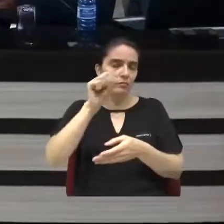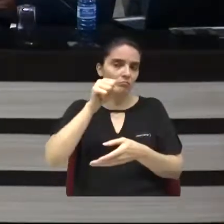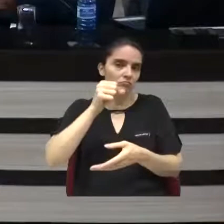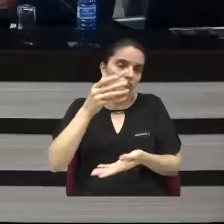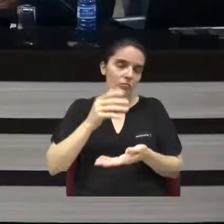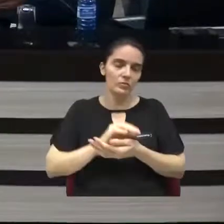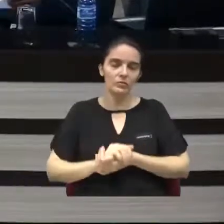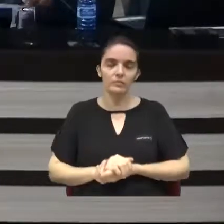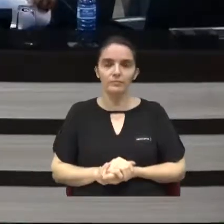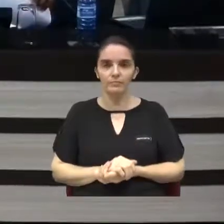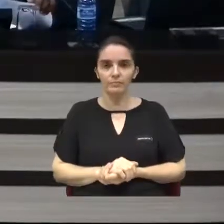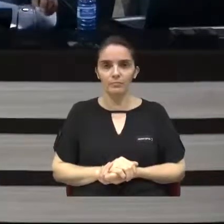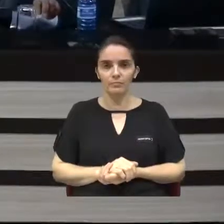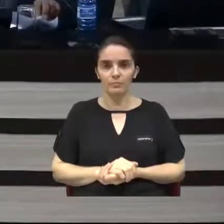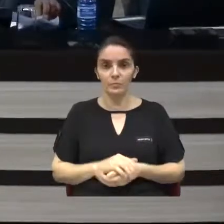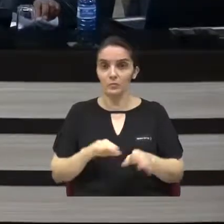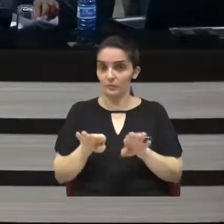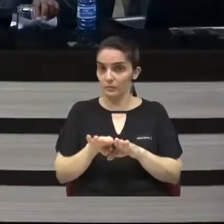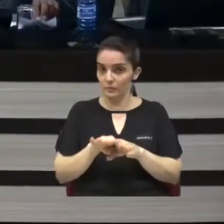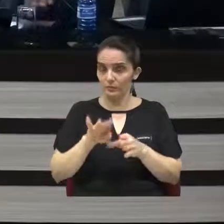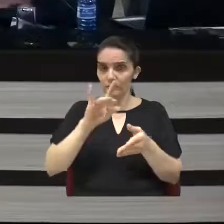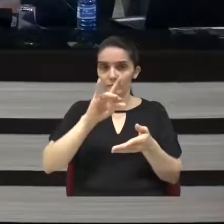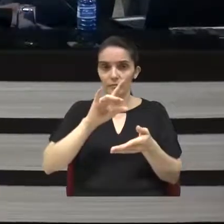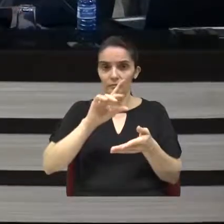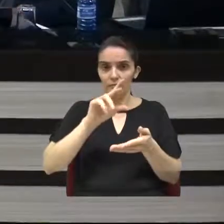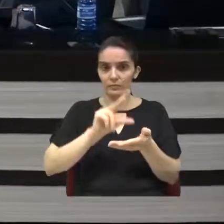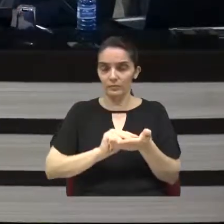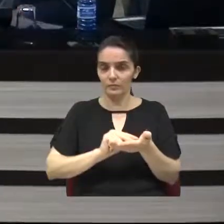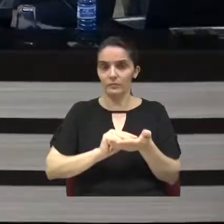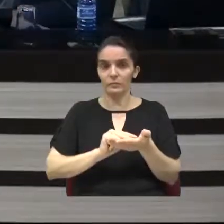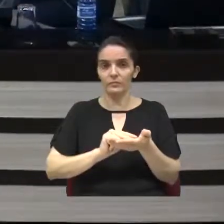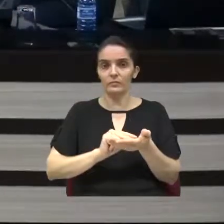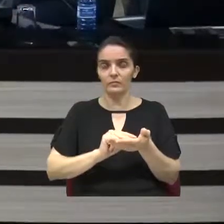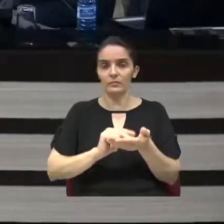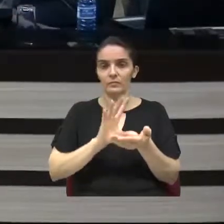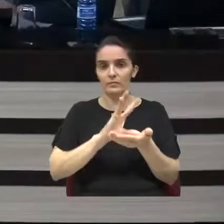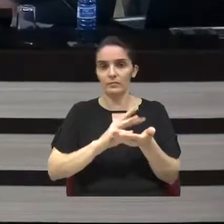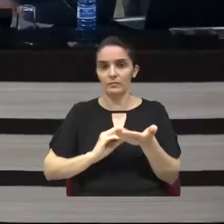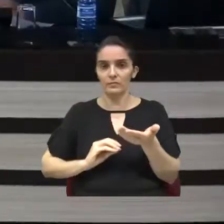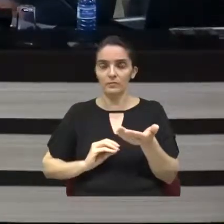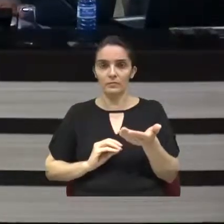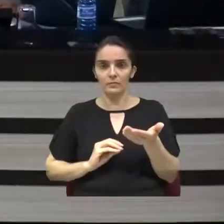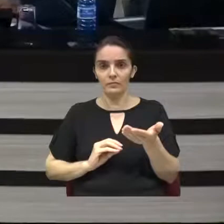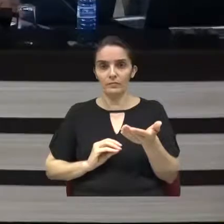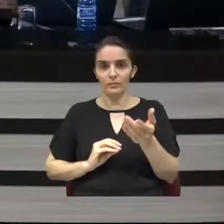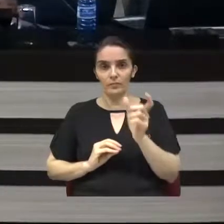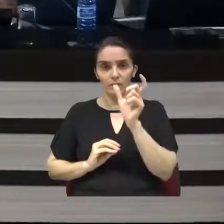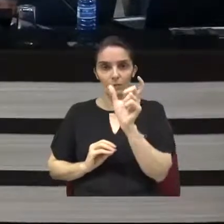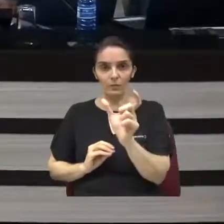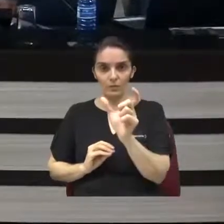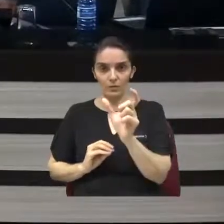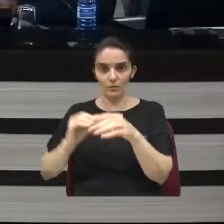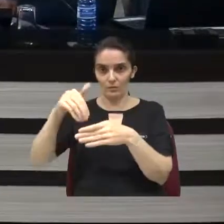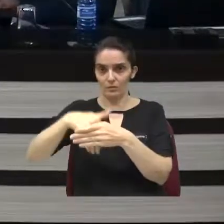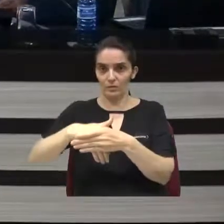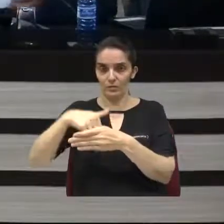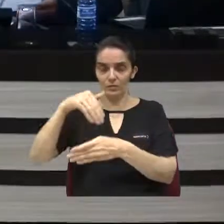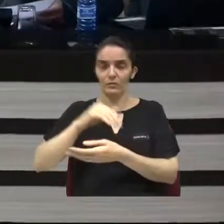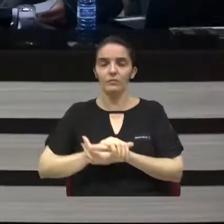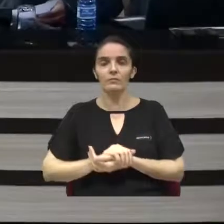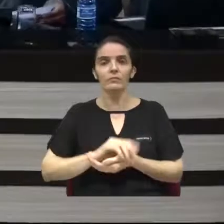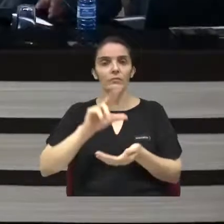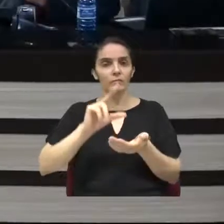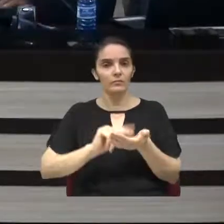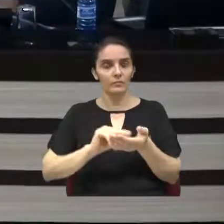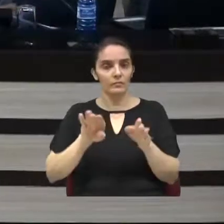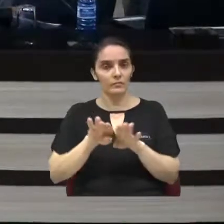Eleitoral. Segue anexa a cópia do título de eleitor. Anexa